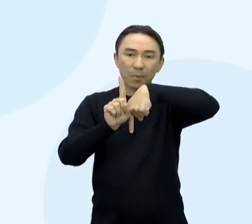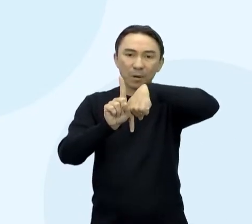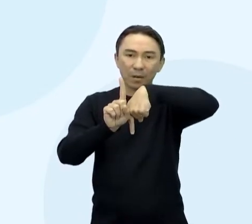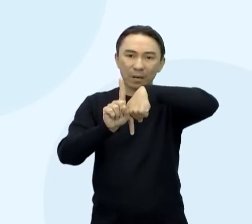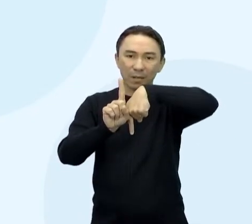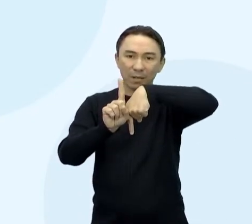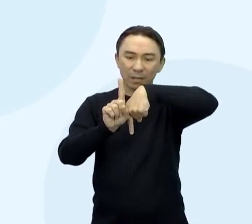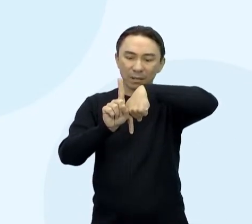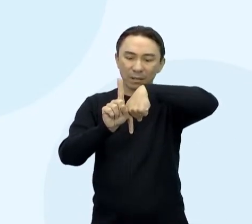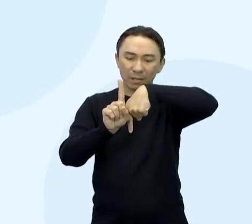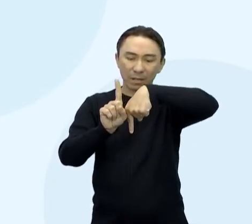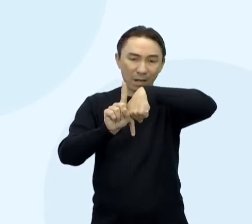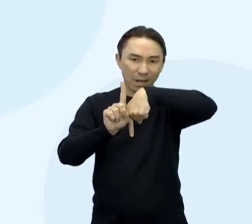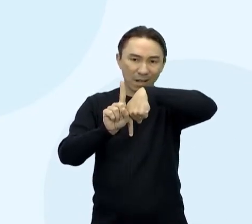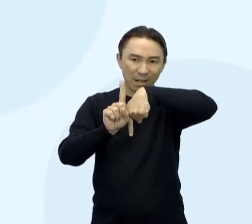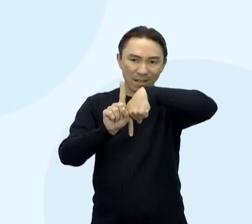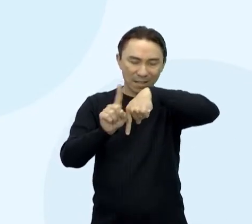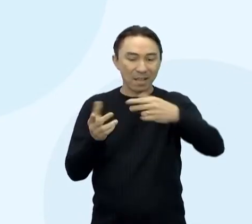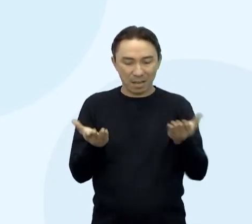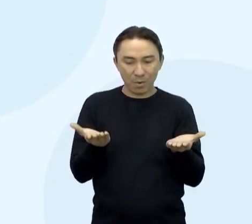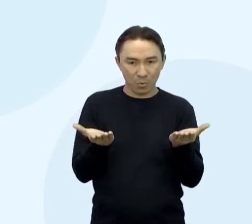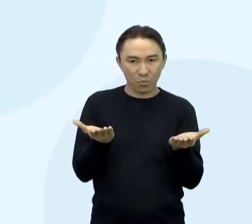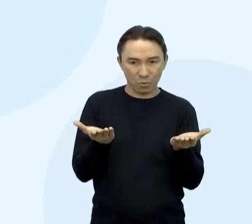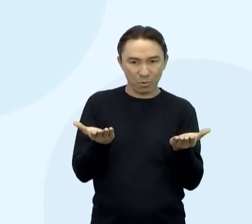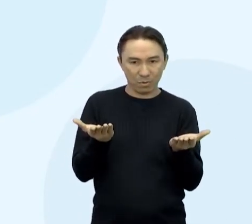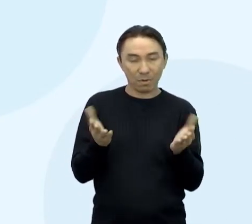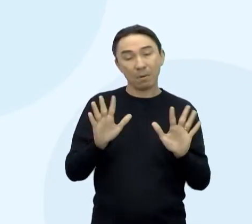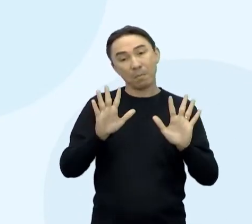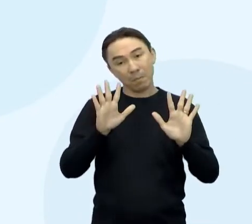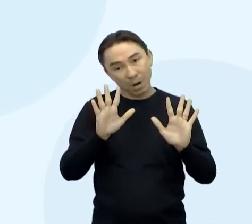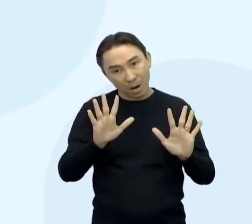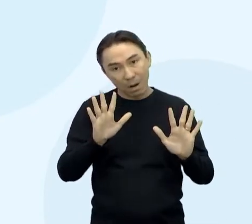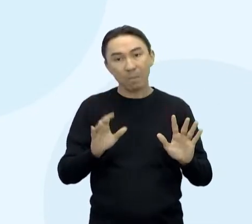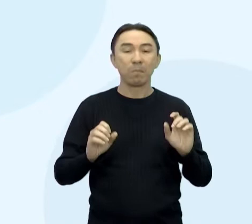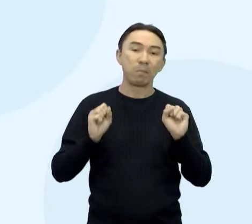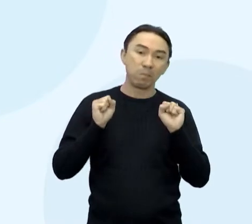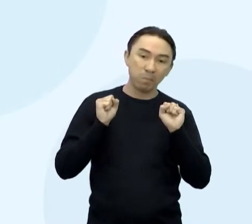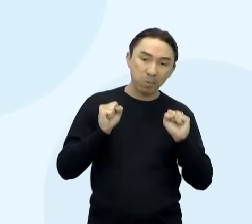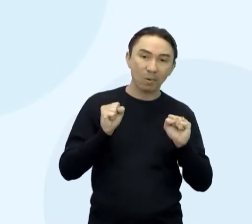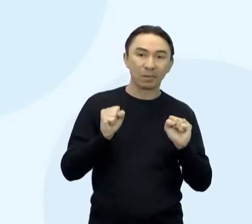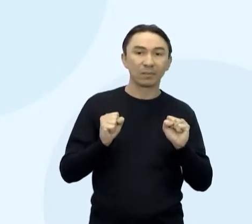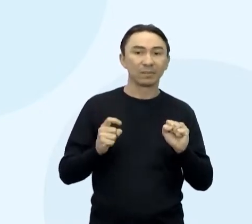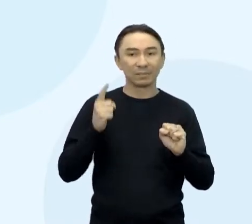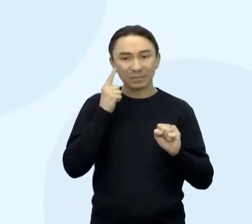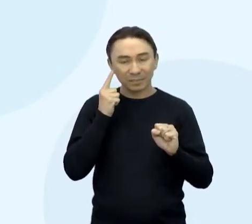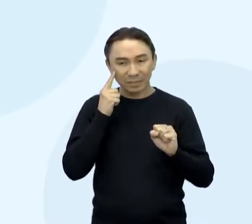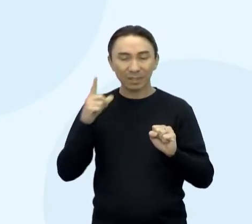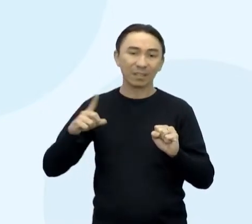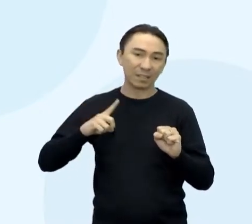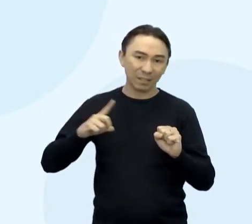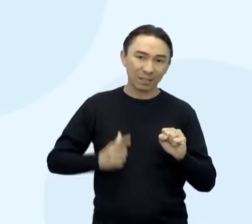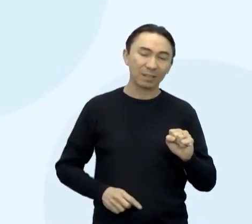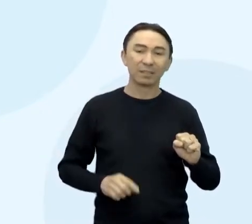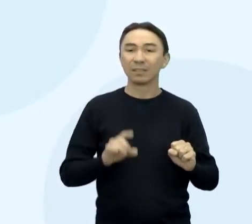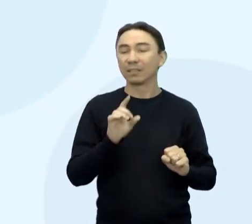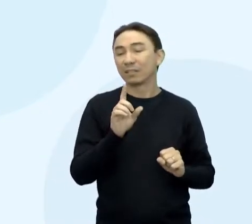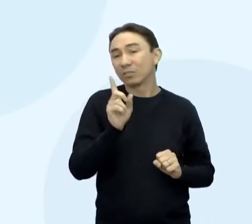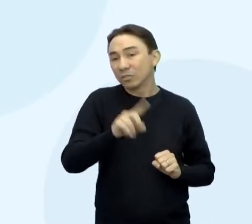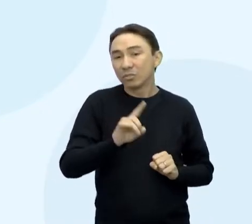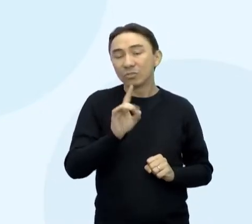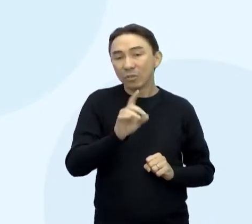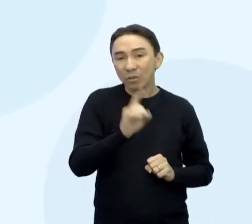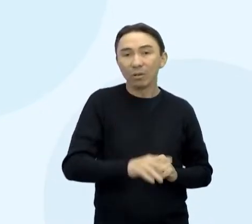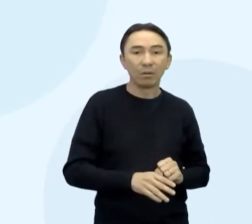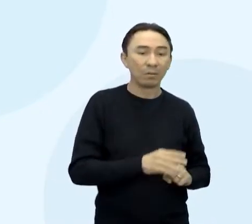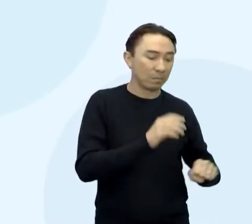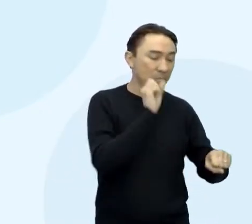estão, né, aqui em equilíbrio, mas pode acontecer desta garota estar estacionada